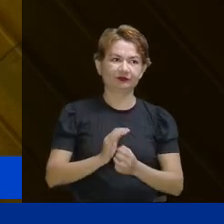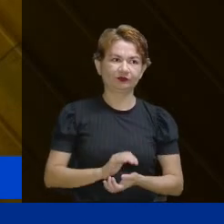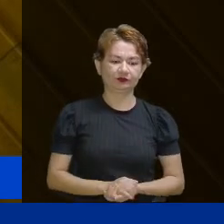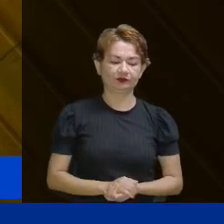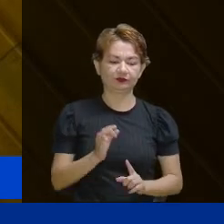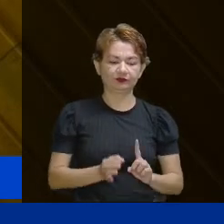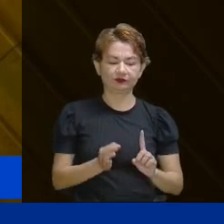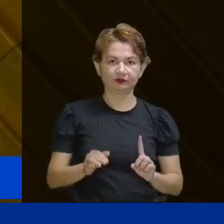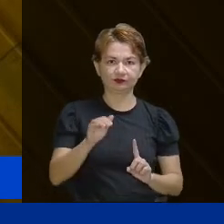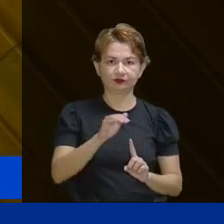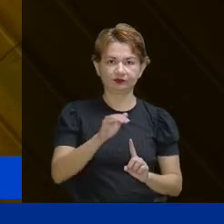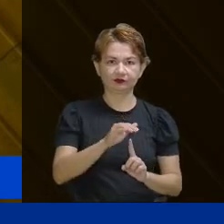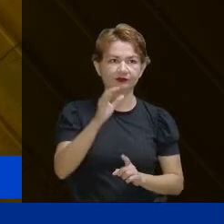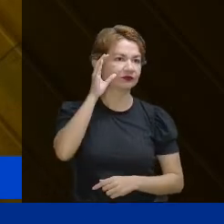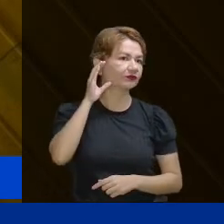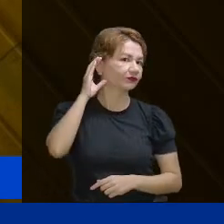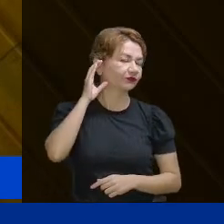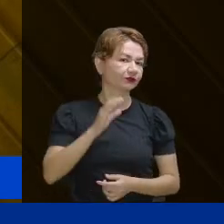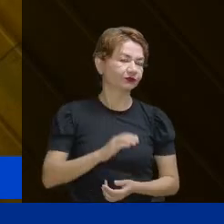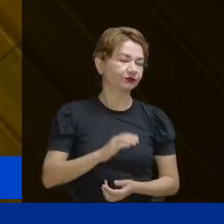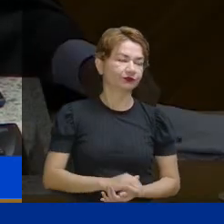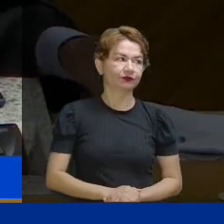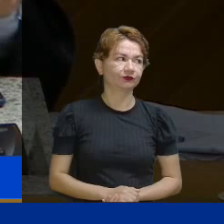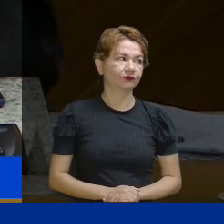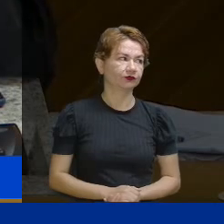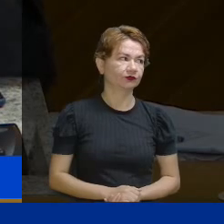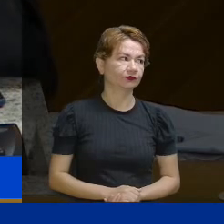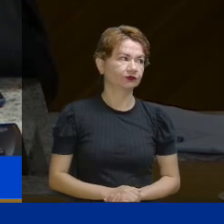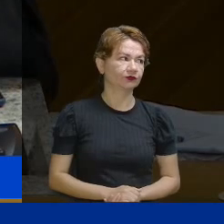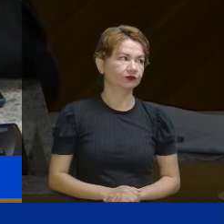Amapá, desembargador Carmo Antônio de Souza.